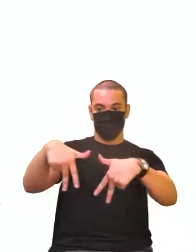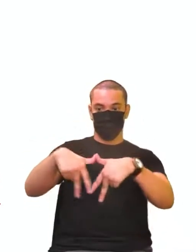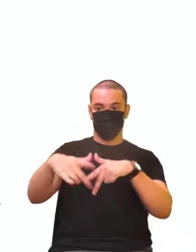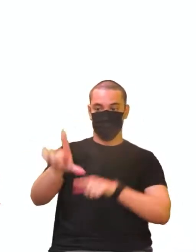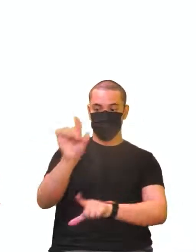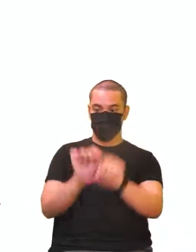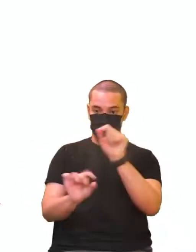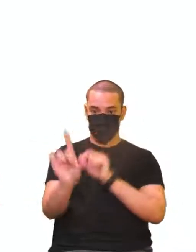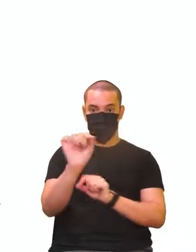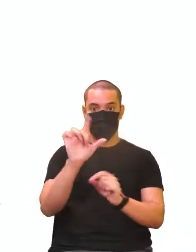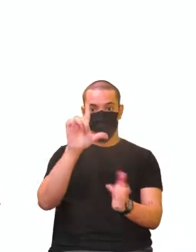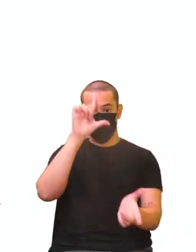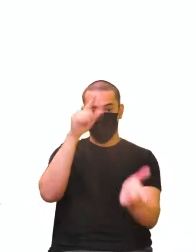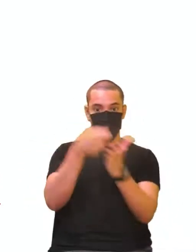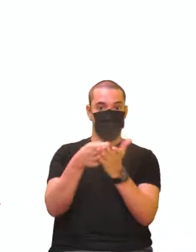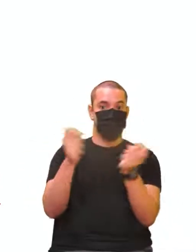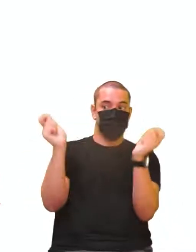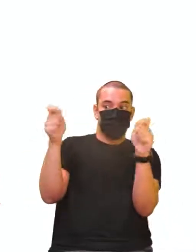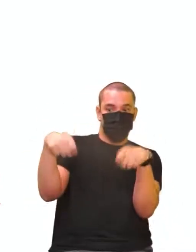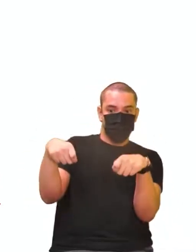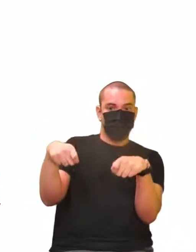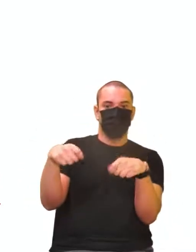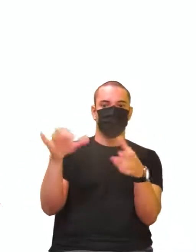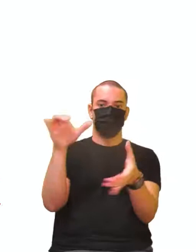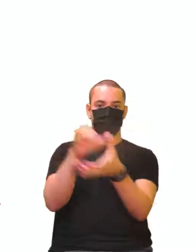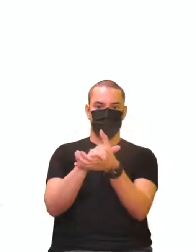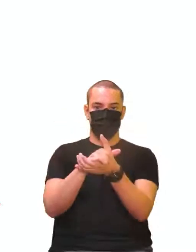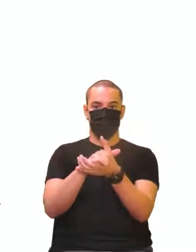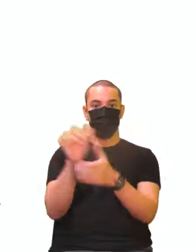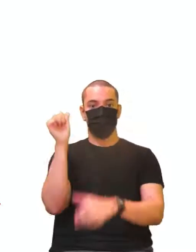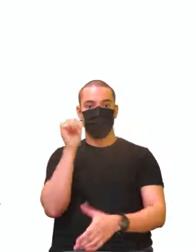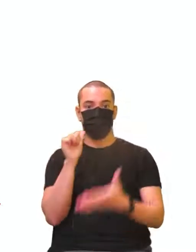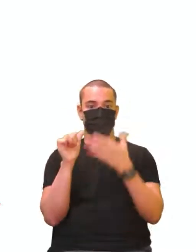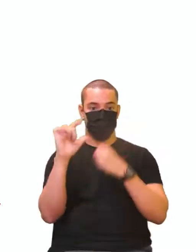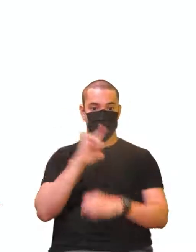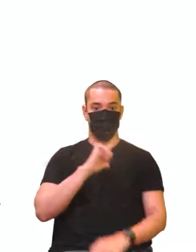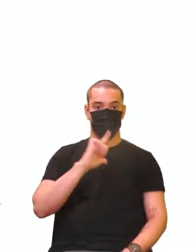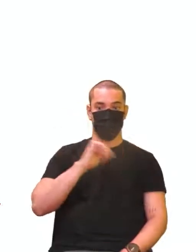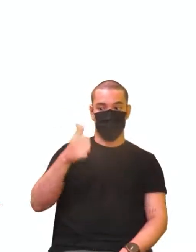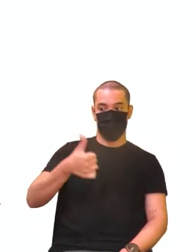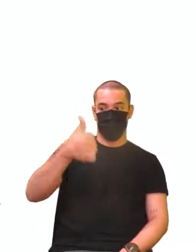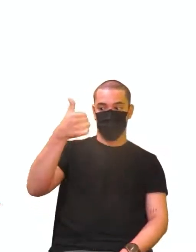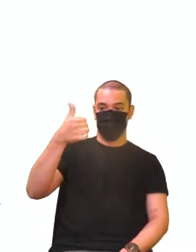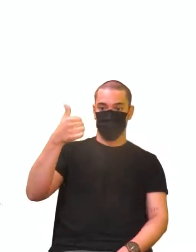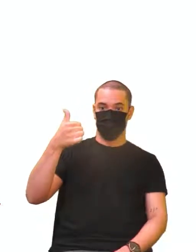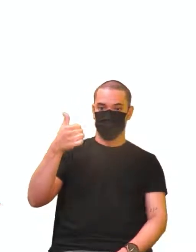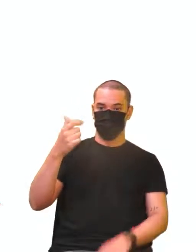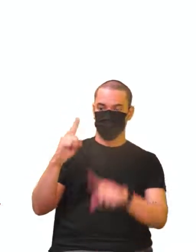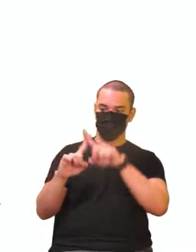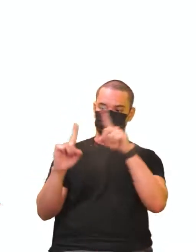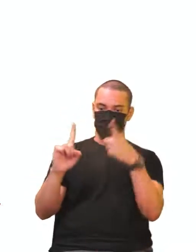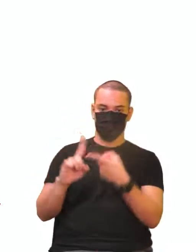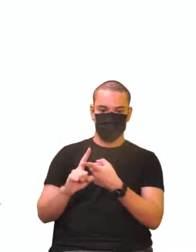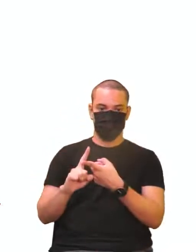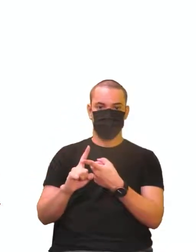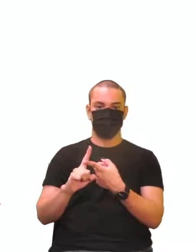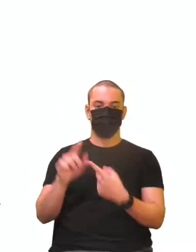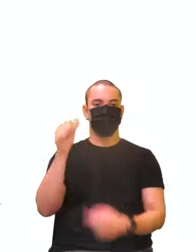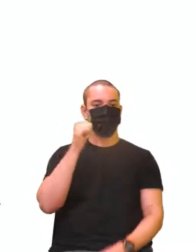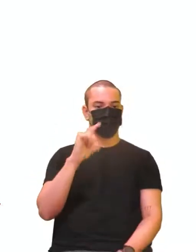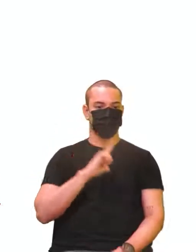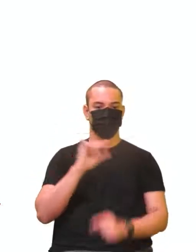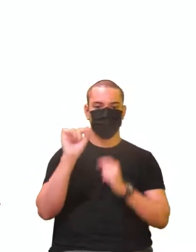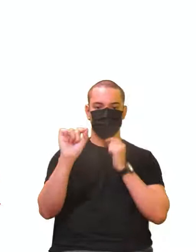A probabilidade desses eventos de um casal ter, na primeira, né, gestação dessa mãe, dessa